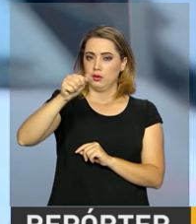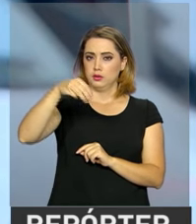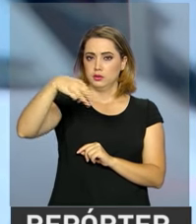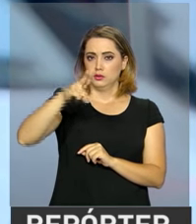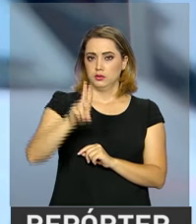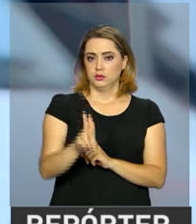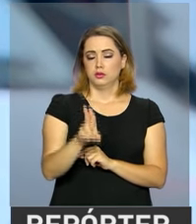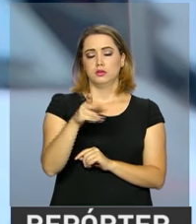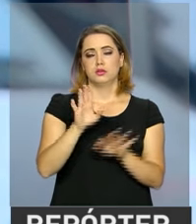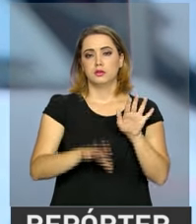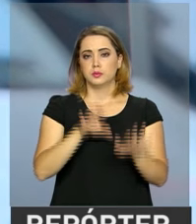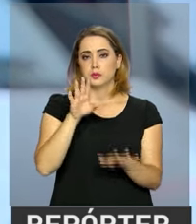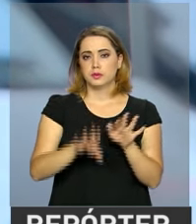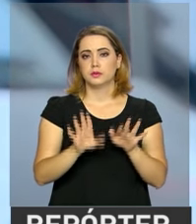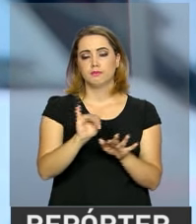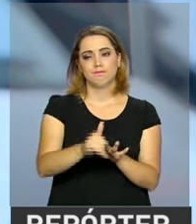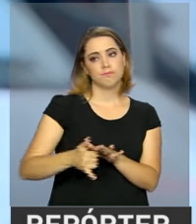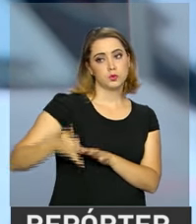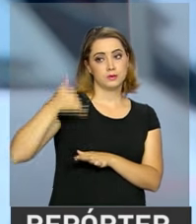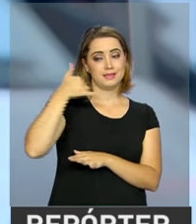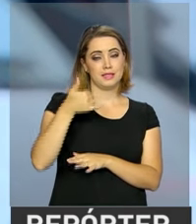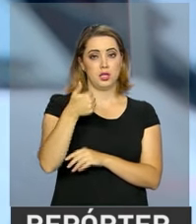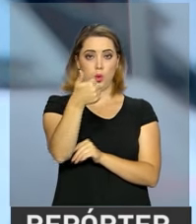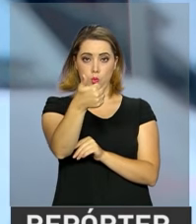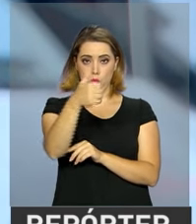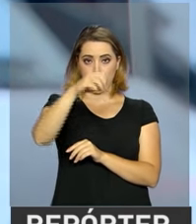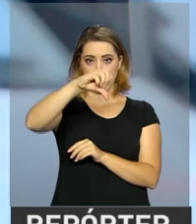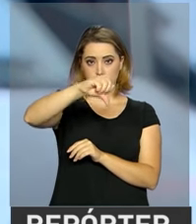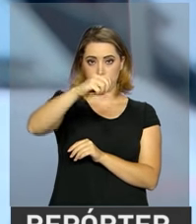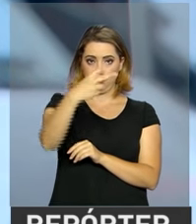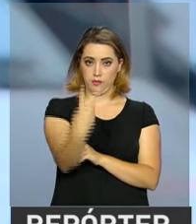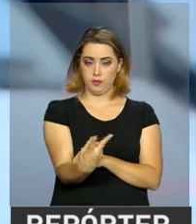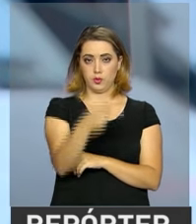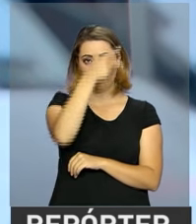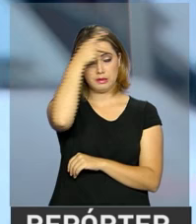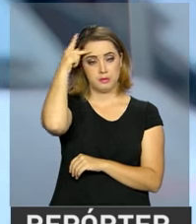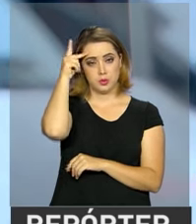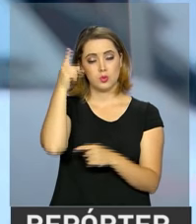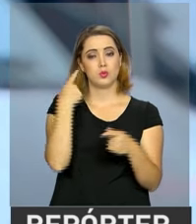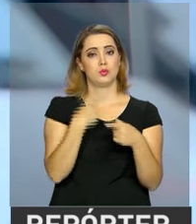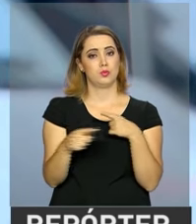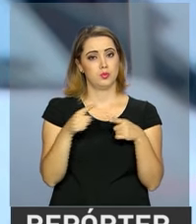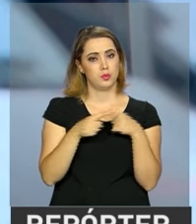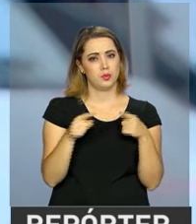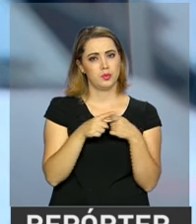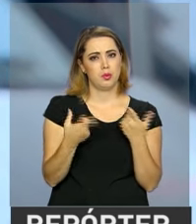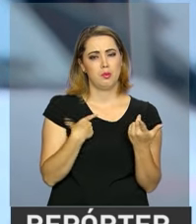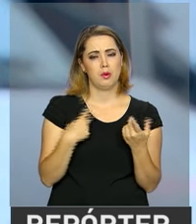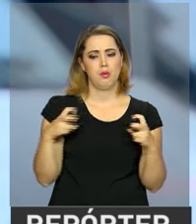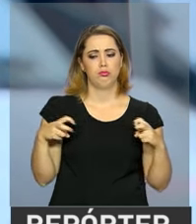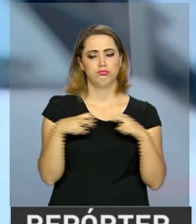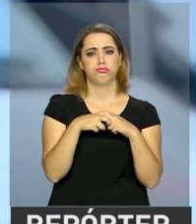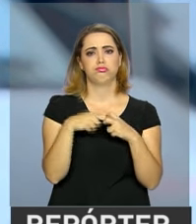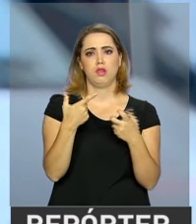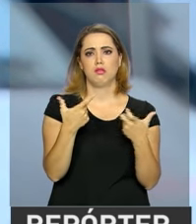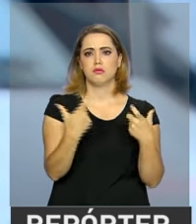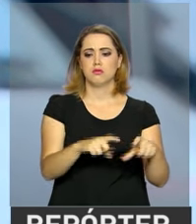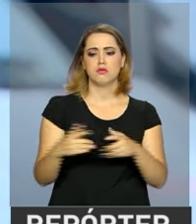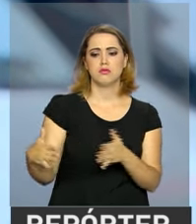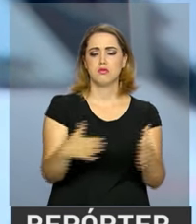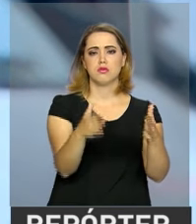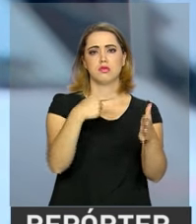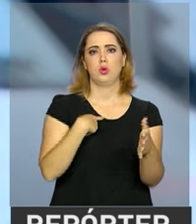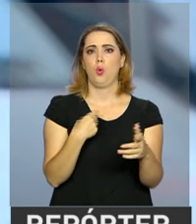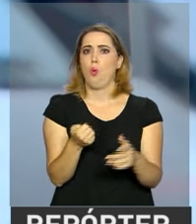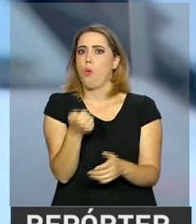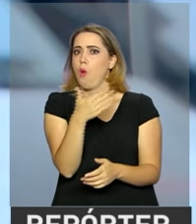quando são acionadas pelo número 192, as equipes socorrem pessoas que sofreram acidentes em vias públicas e estão entre a vida